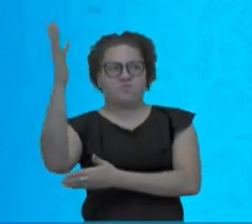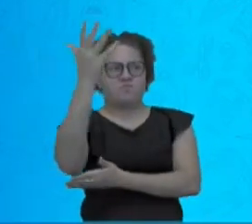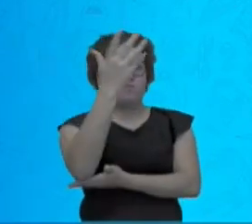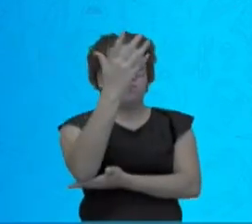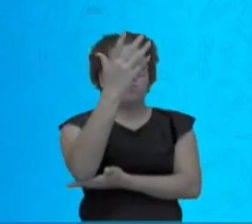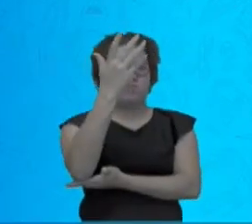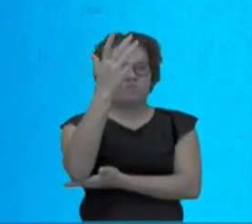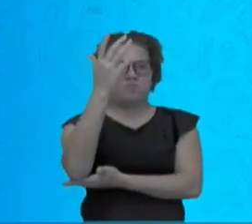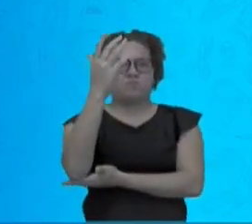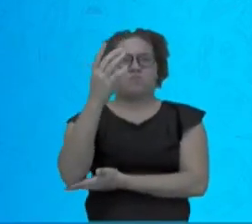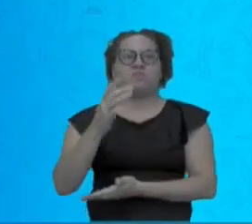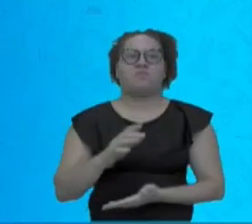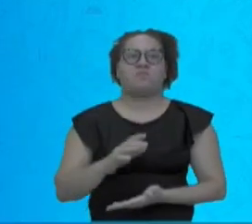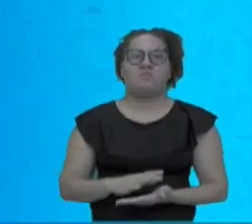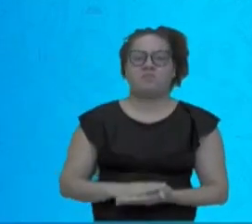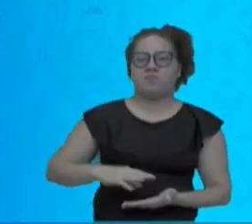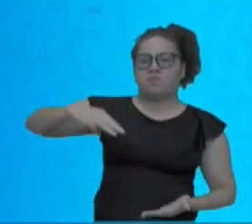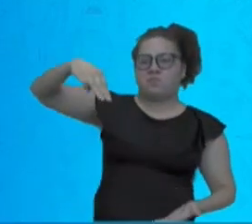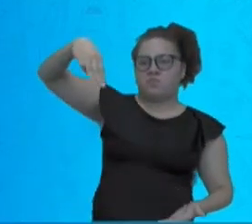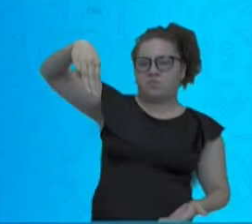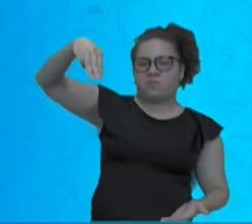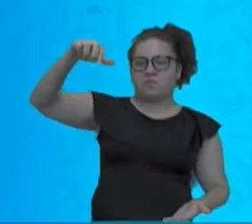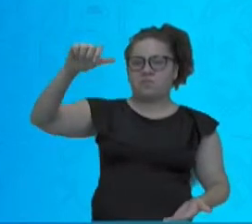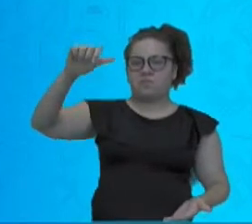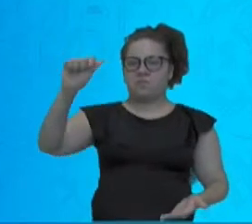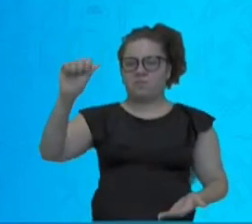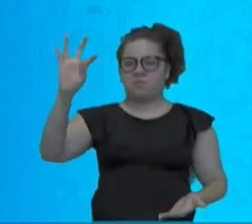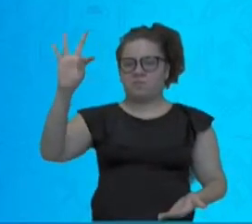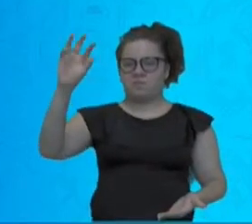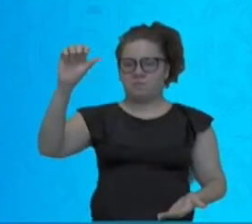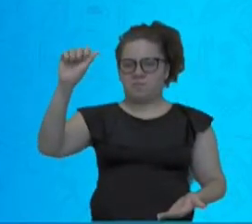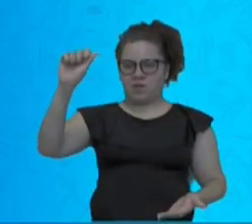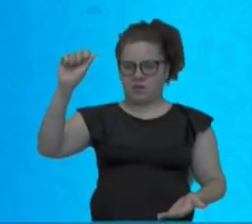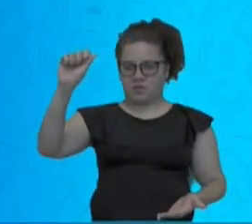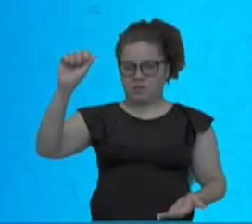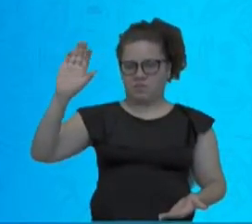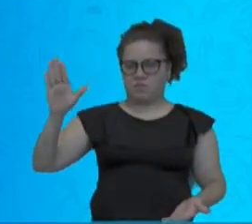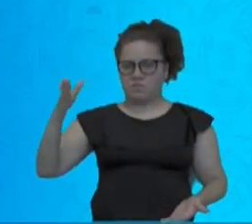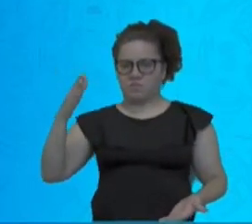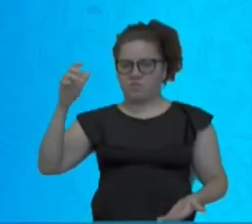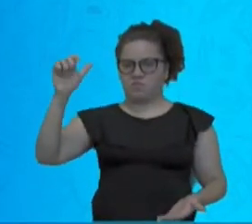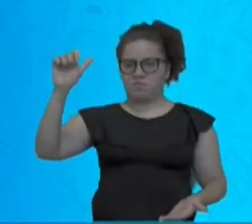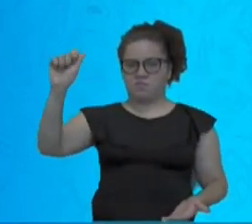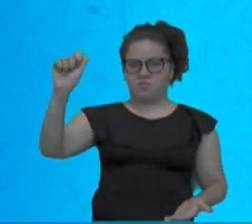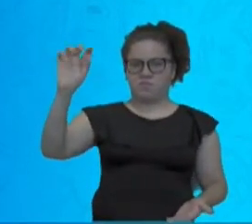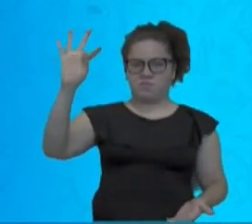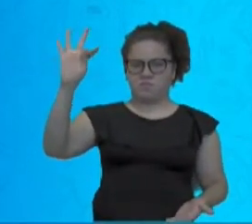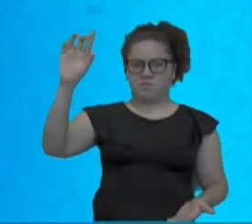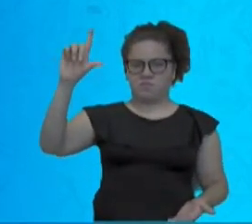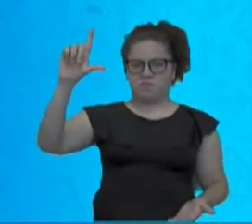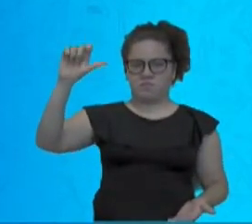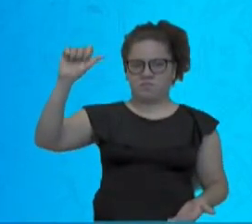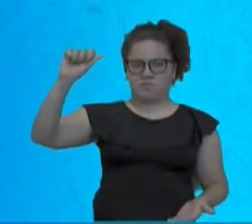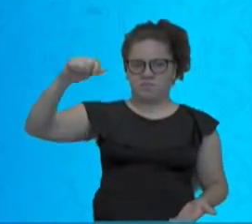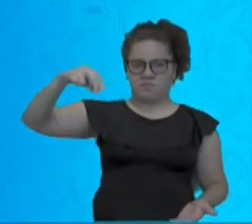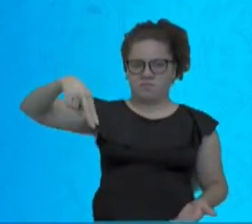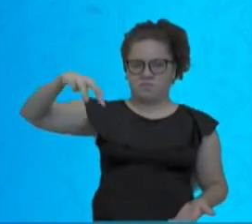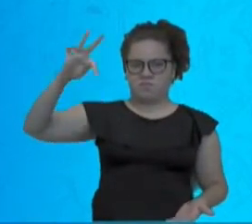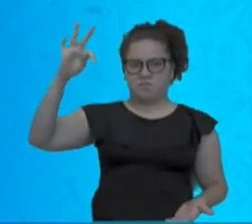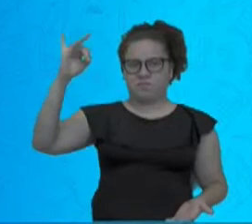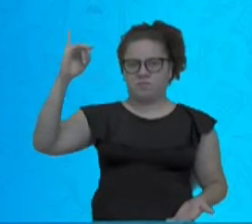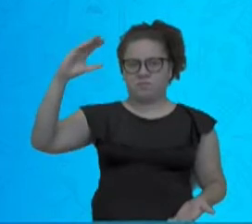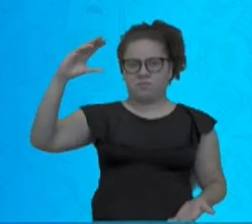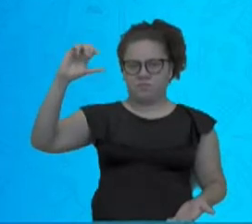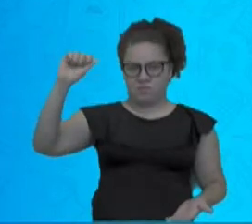a Mata Atlântica, que é muito grande, muito